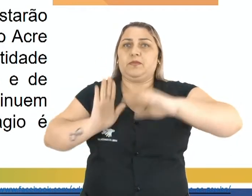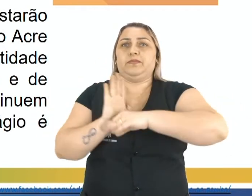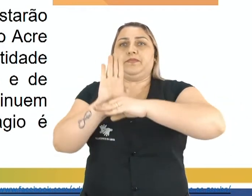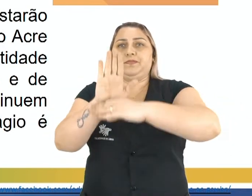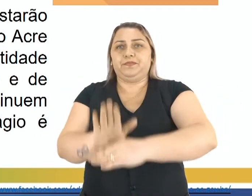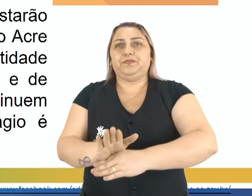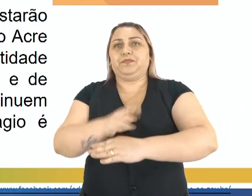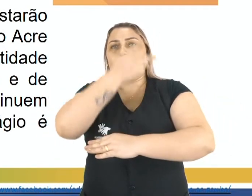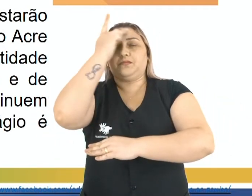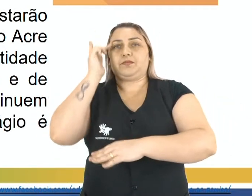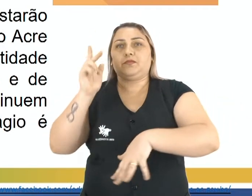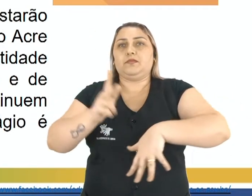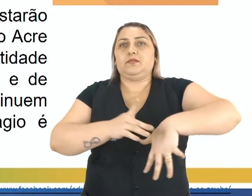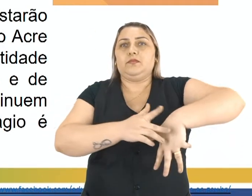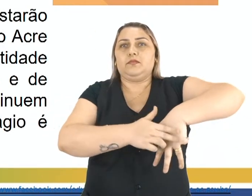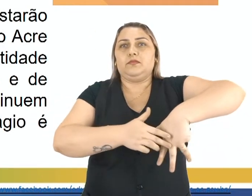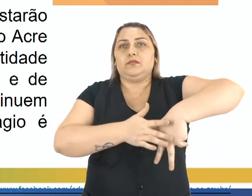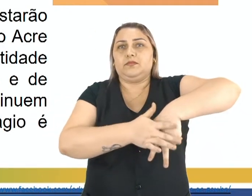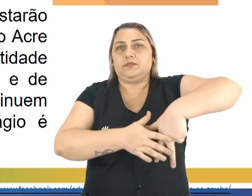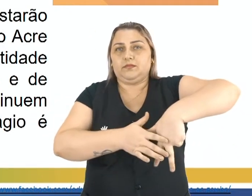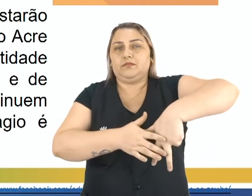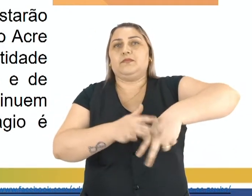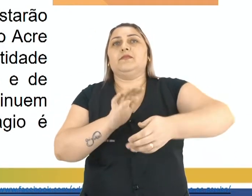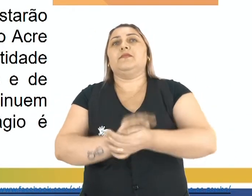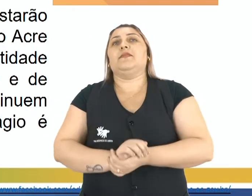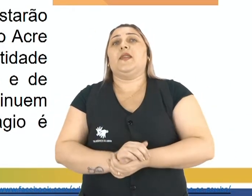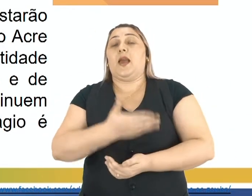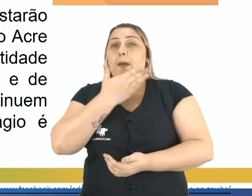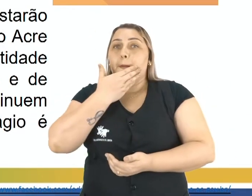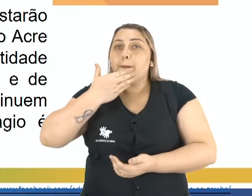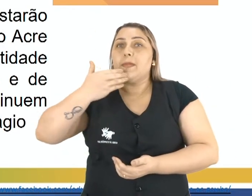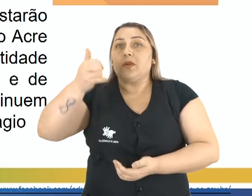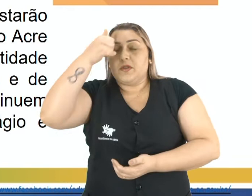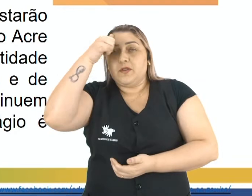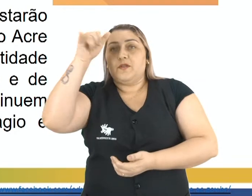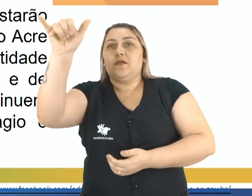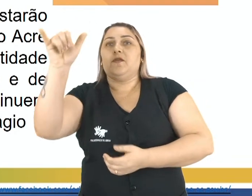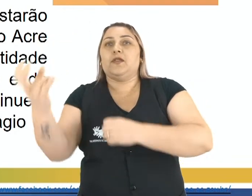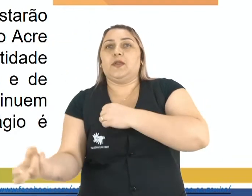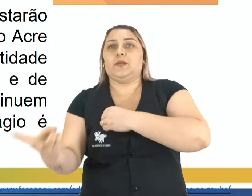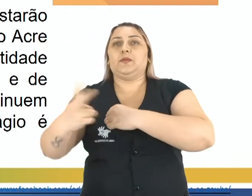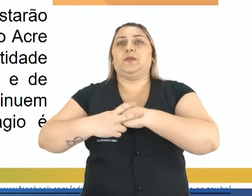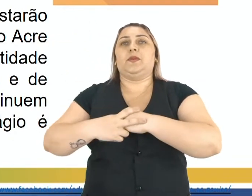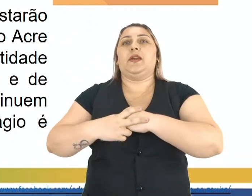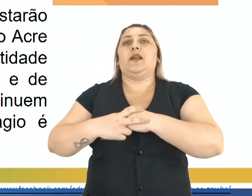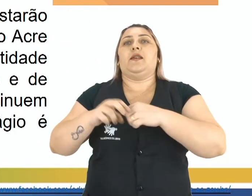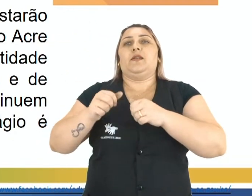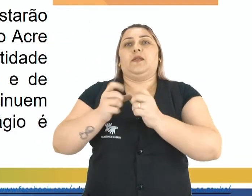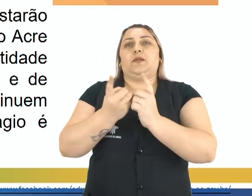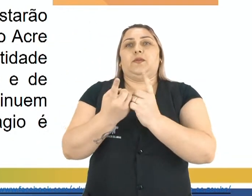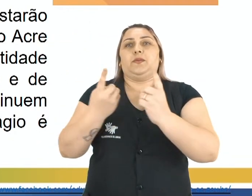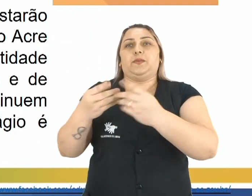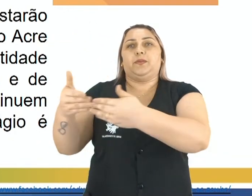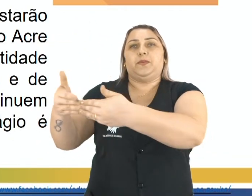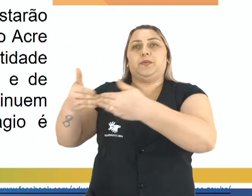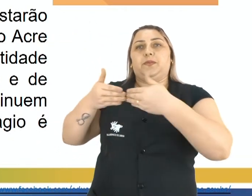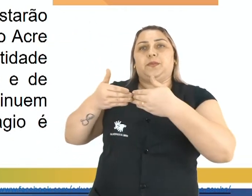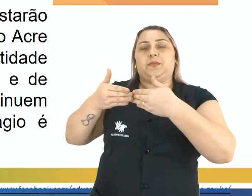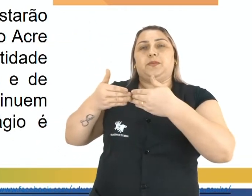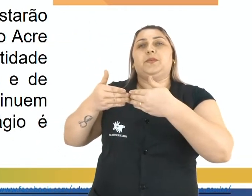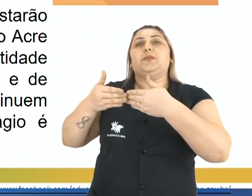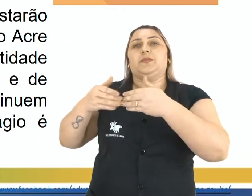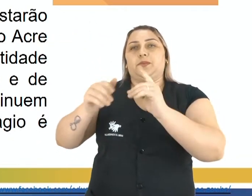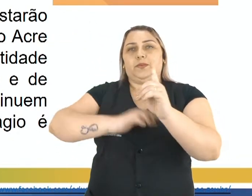caso as contaminações continuem crescendo. A melhor maneira de evitar o contágio é mantendo-se em